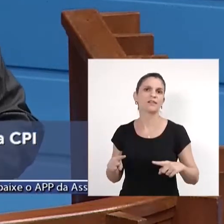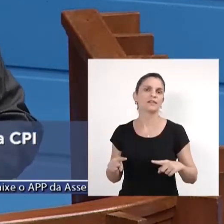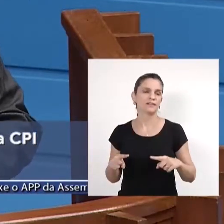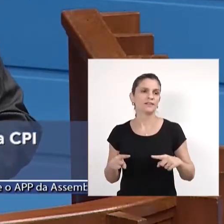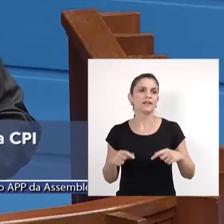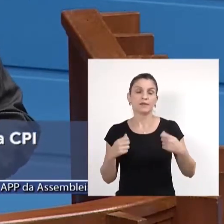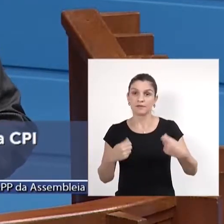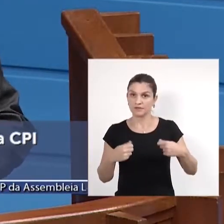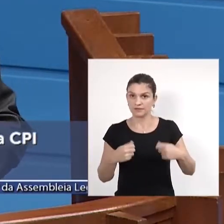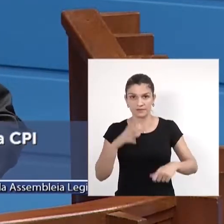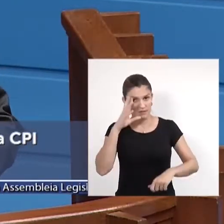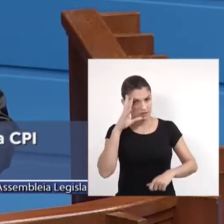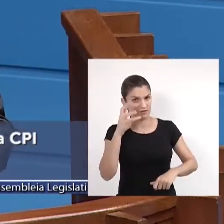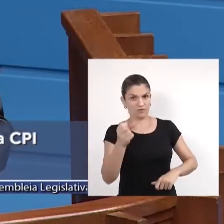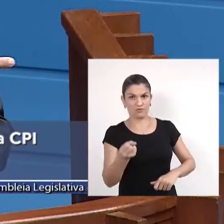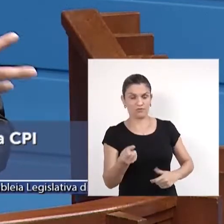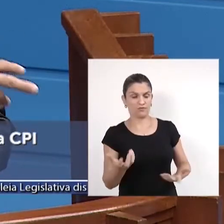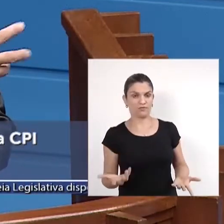soluções,